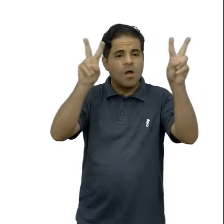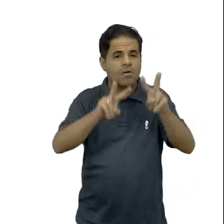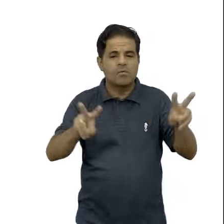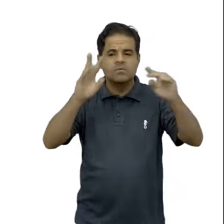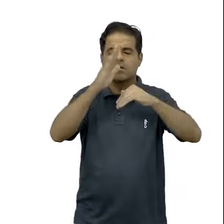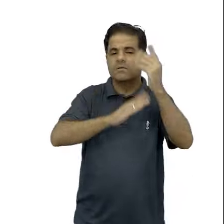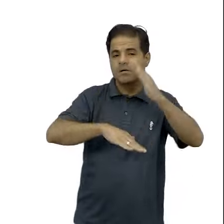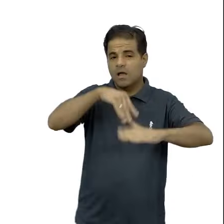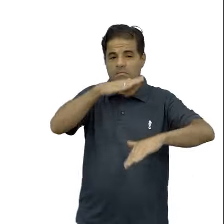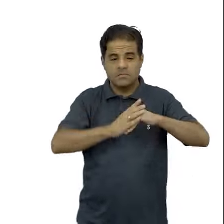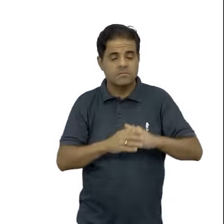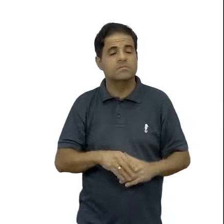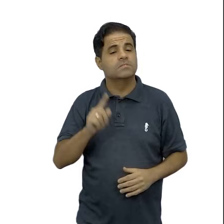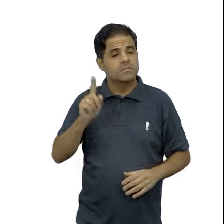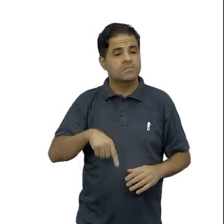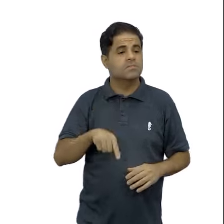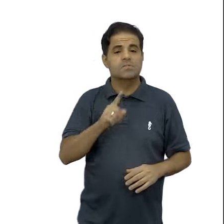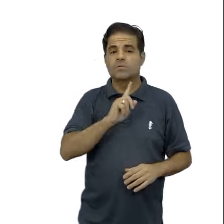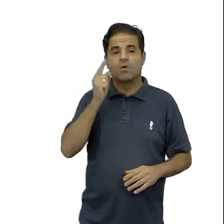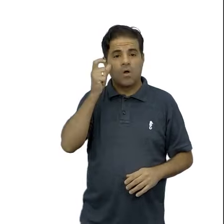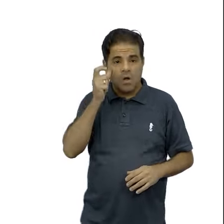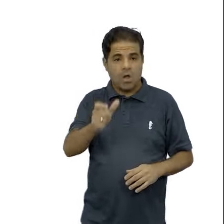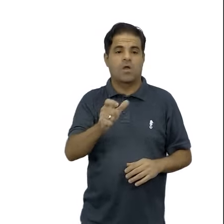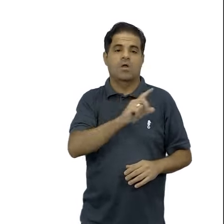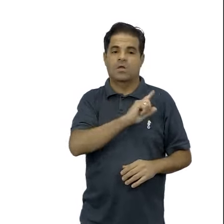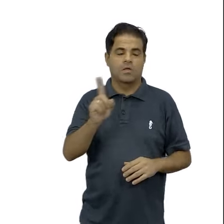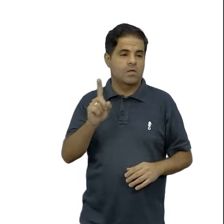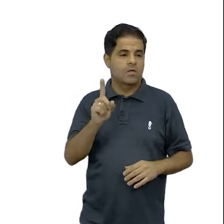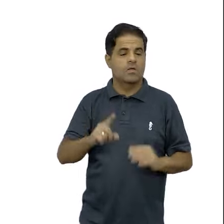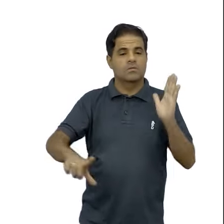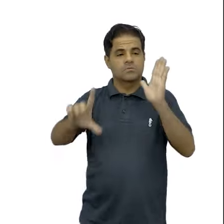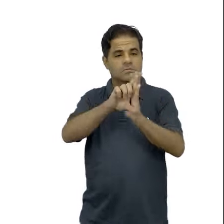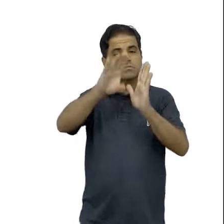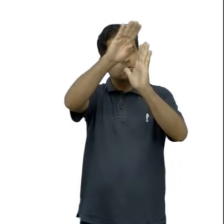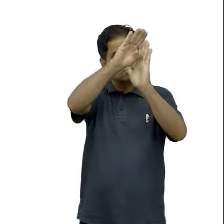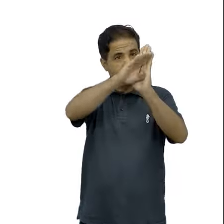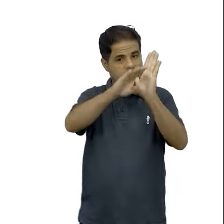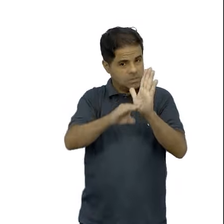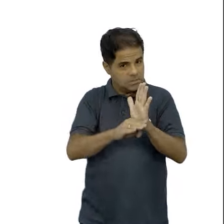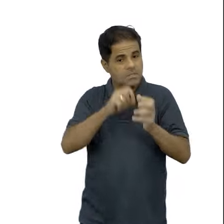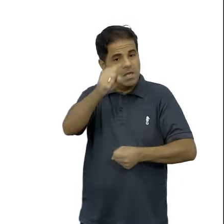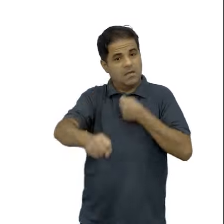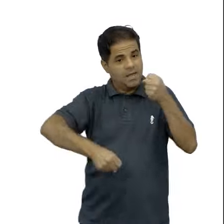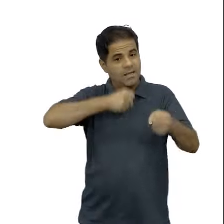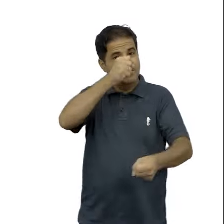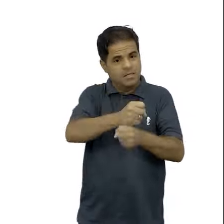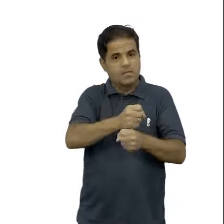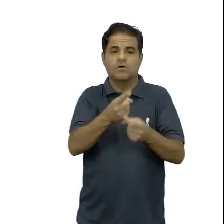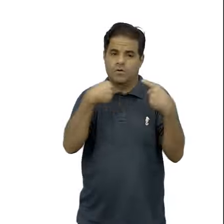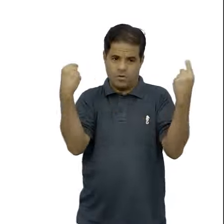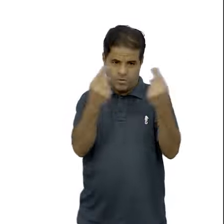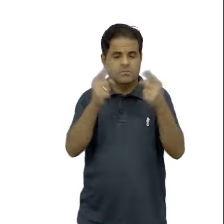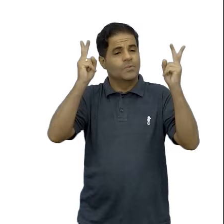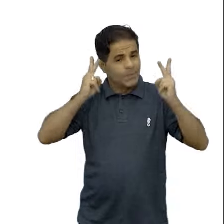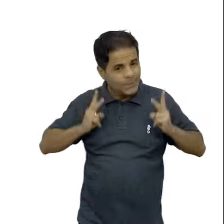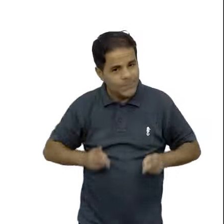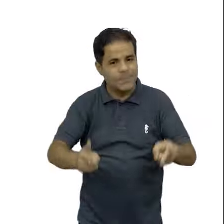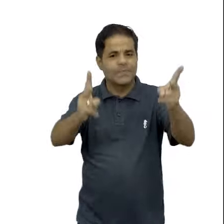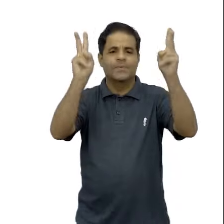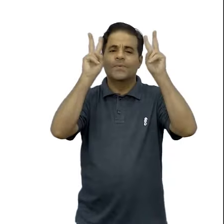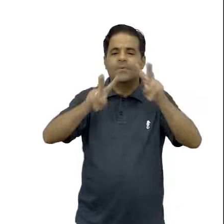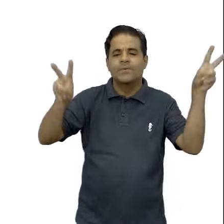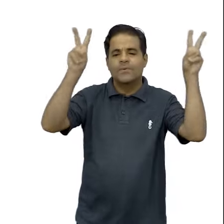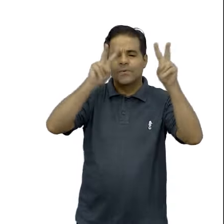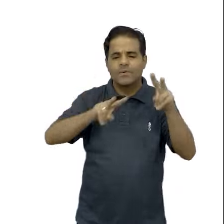as habilidades não tão somente como uma lista. Este ano, continuaremos a olhar para o